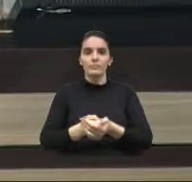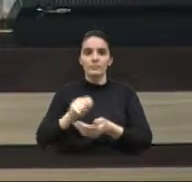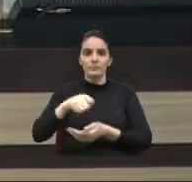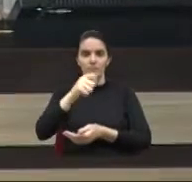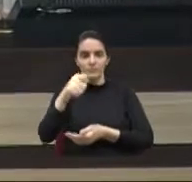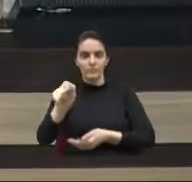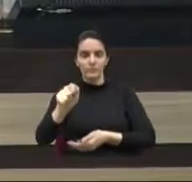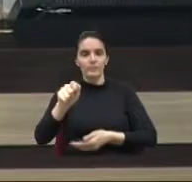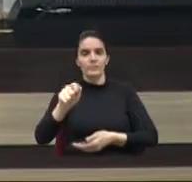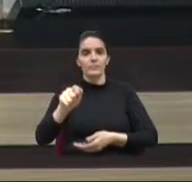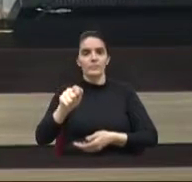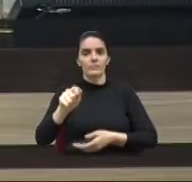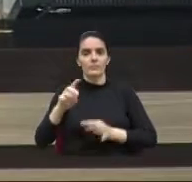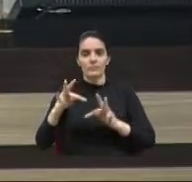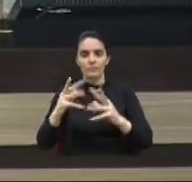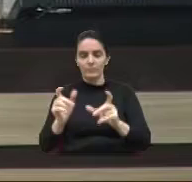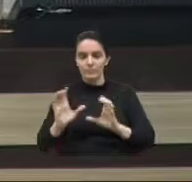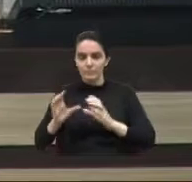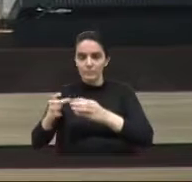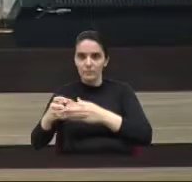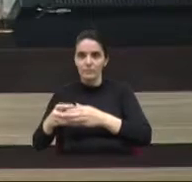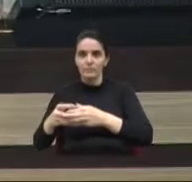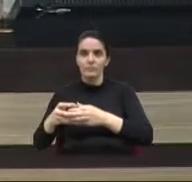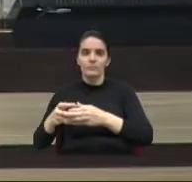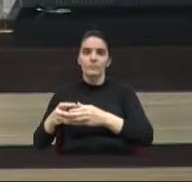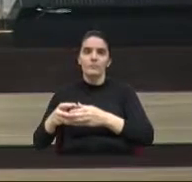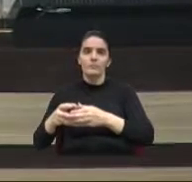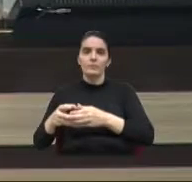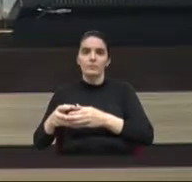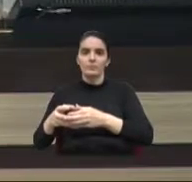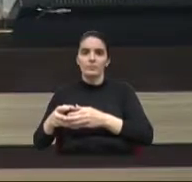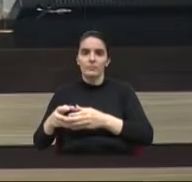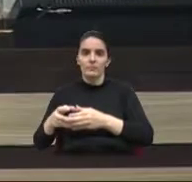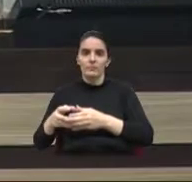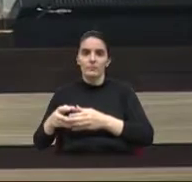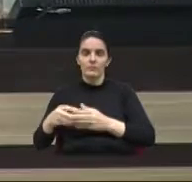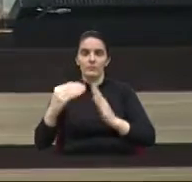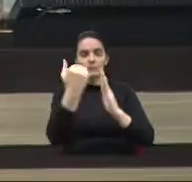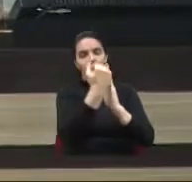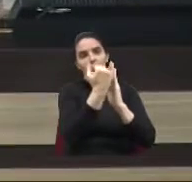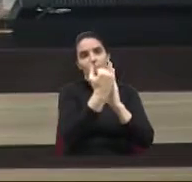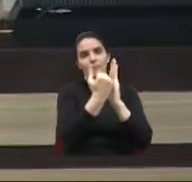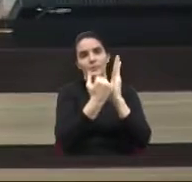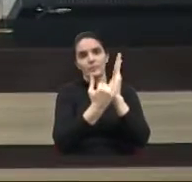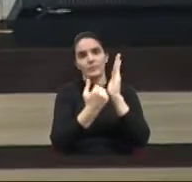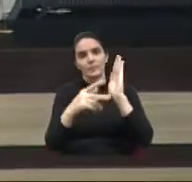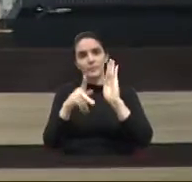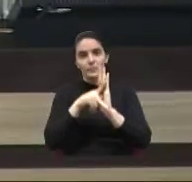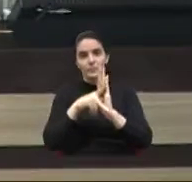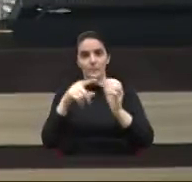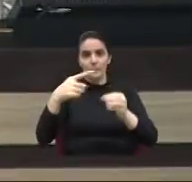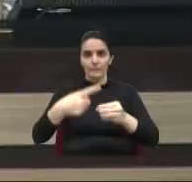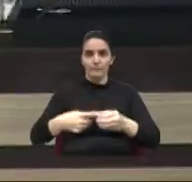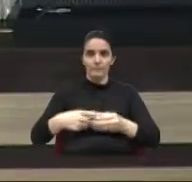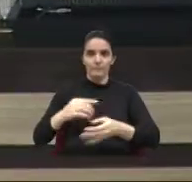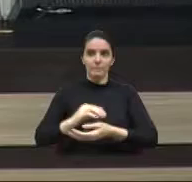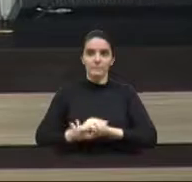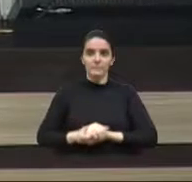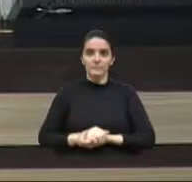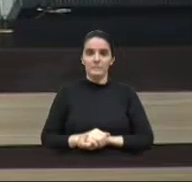associações e fundações precisam atender para serem declaradas de utilidade pública.